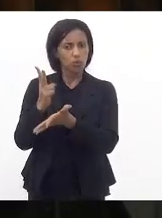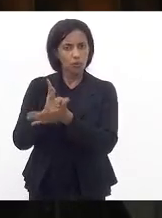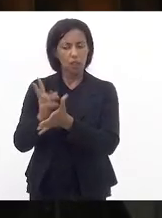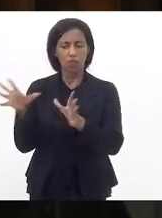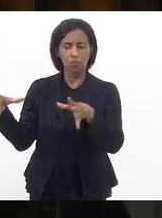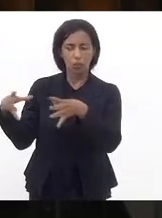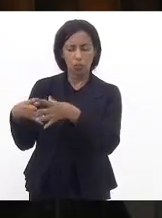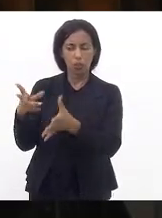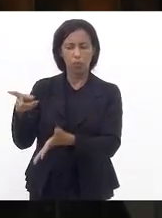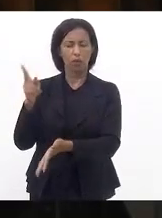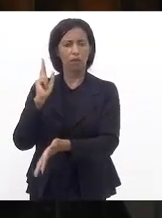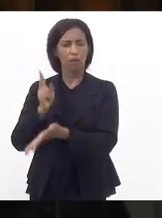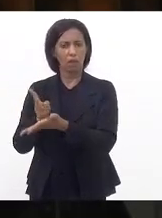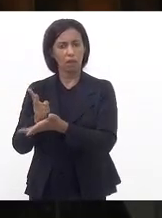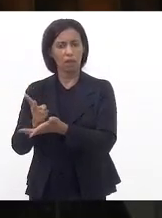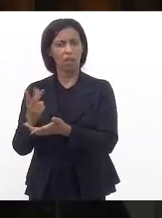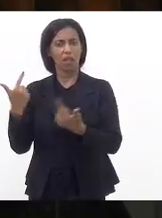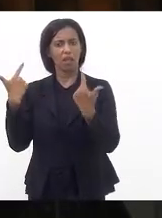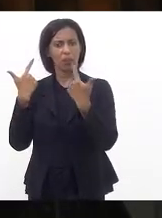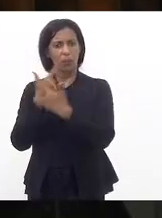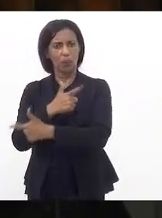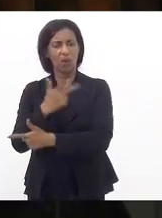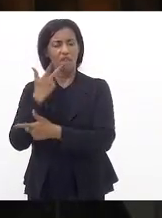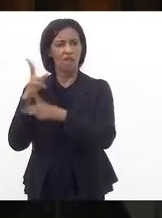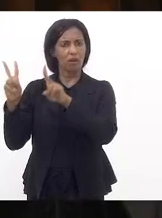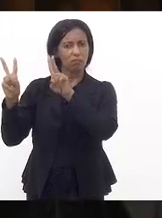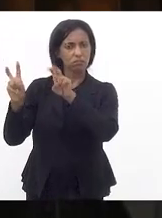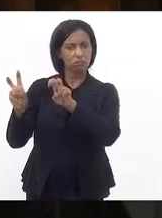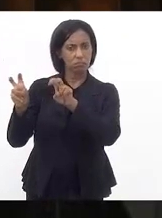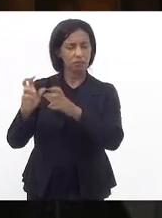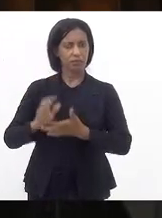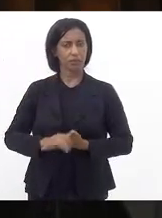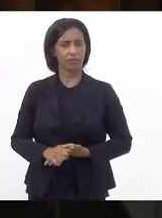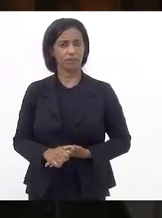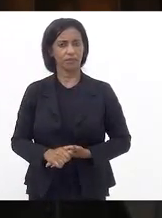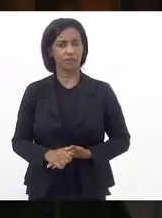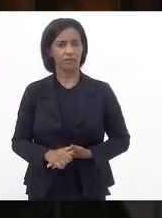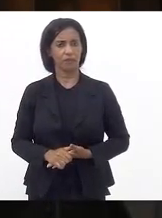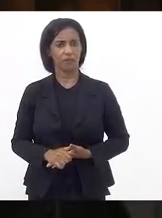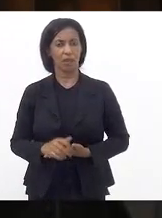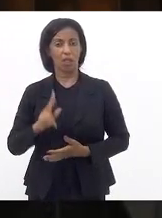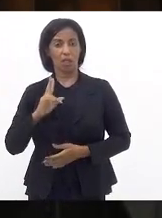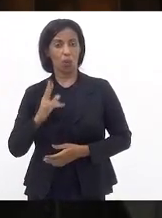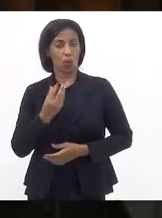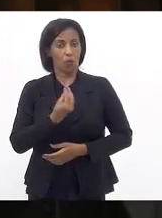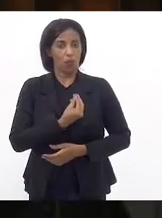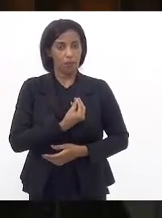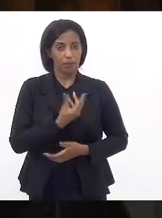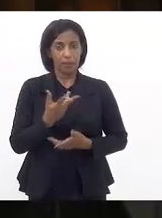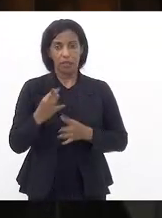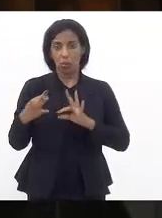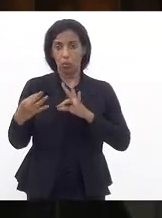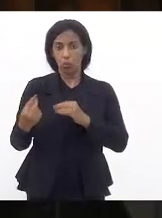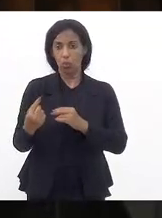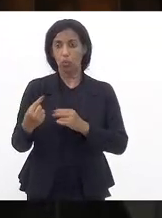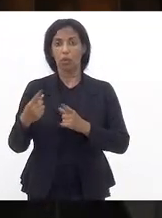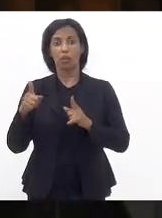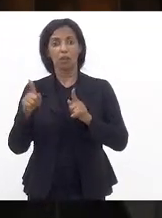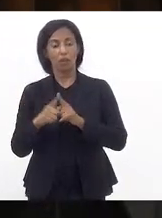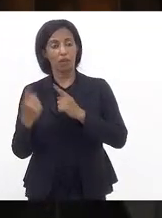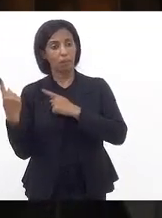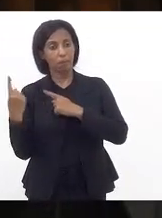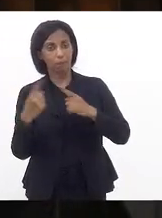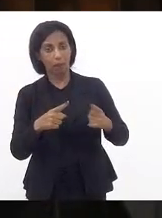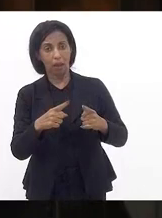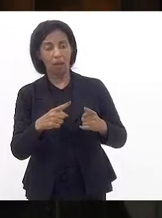aqui falando sobre a questão do da homofobia e tudo mais estavam criticando a